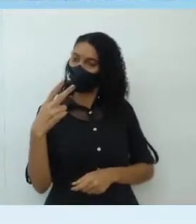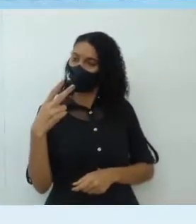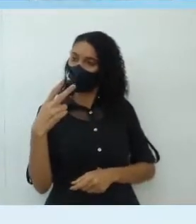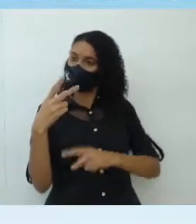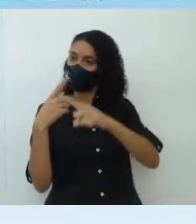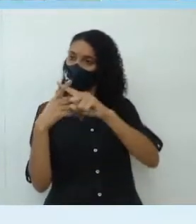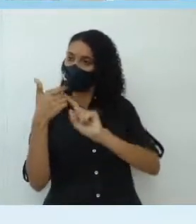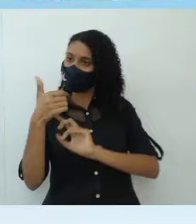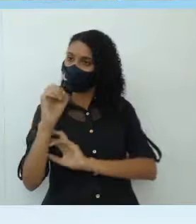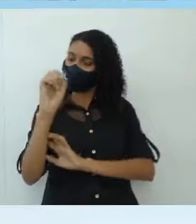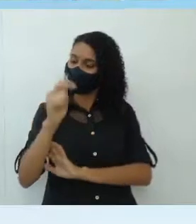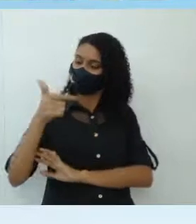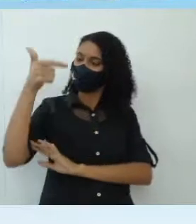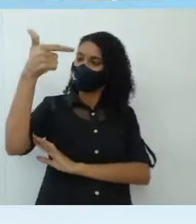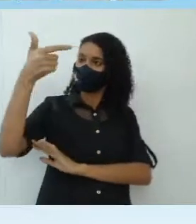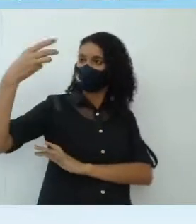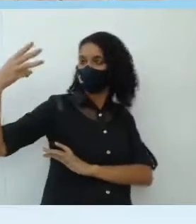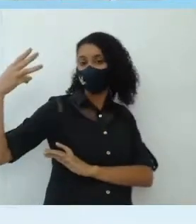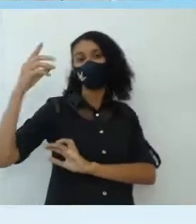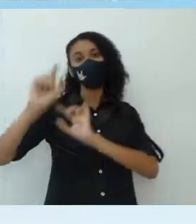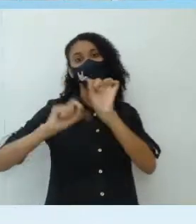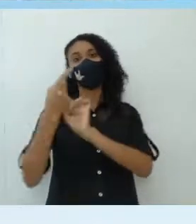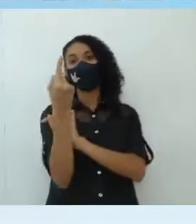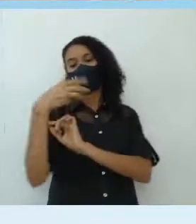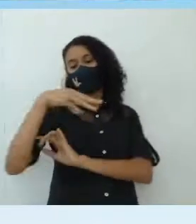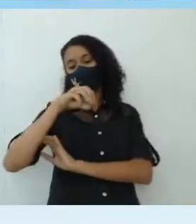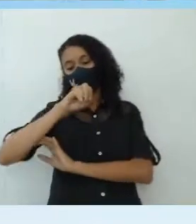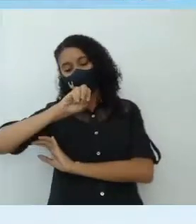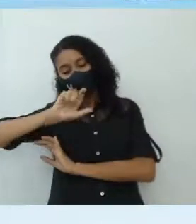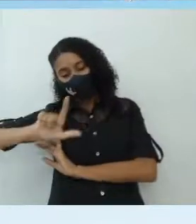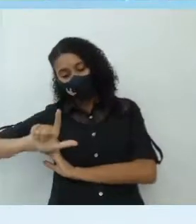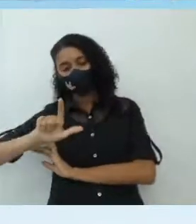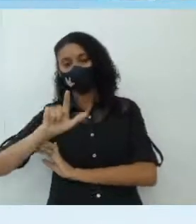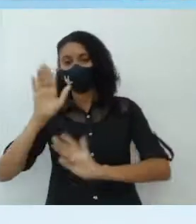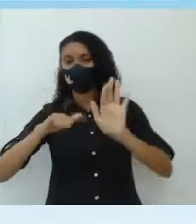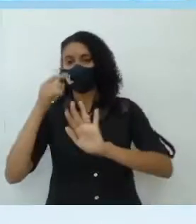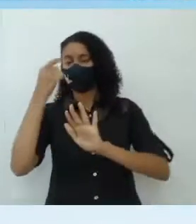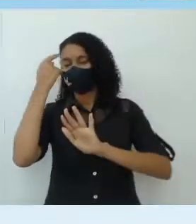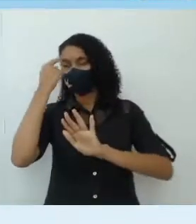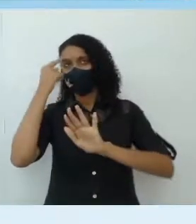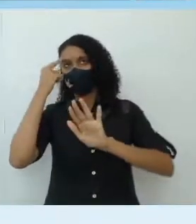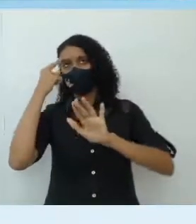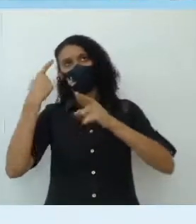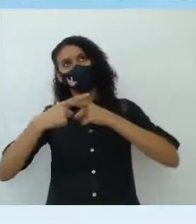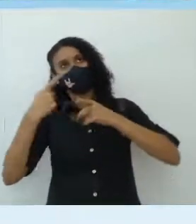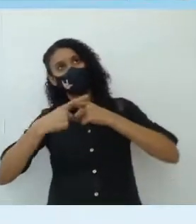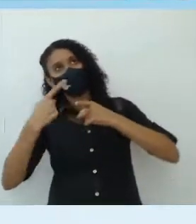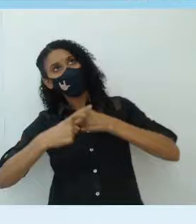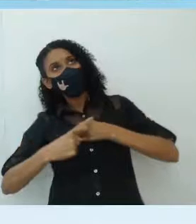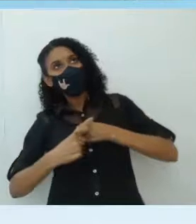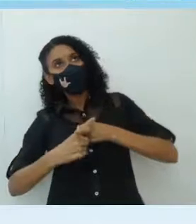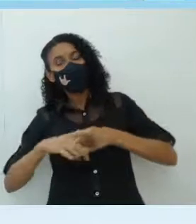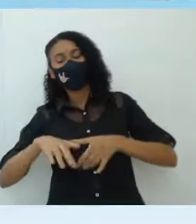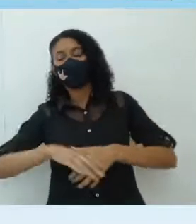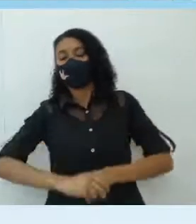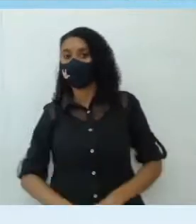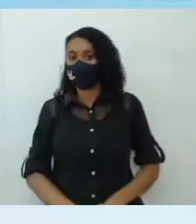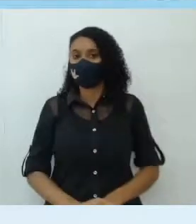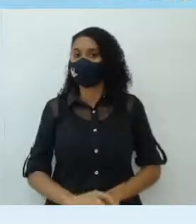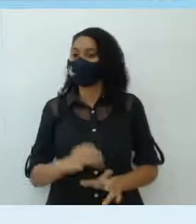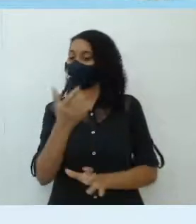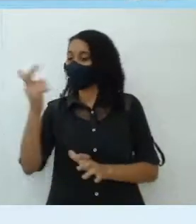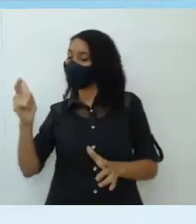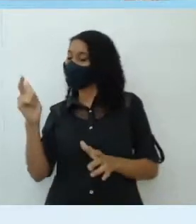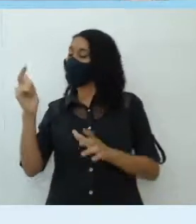átomos é a quantidade que nós chamamos de 1 mol. E talvez você se pergunte, mas por que essa quantidade? Bom, isso é um assunto para uma